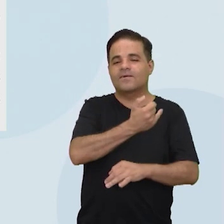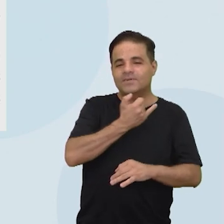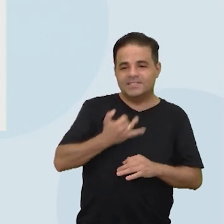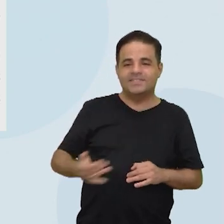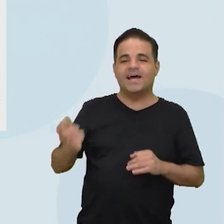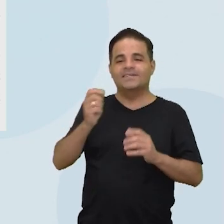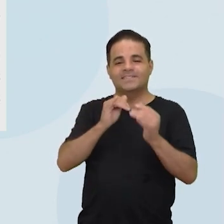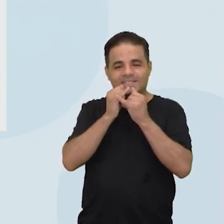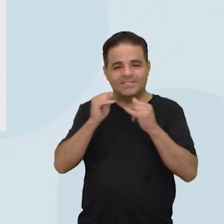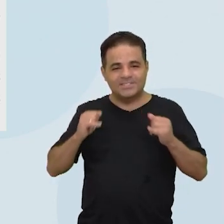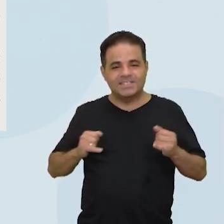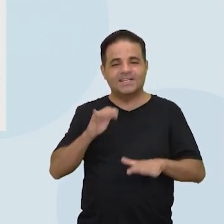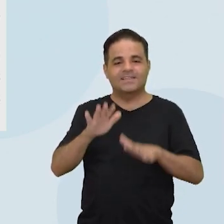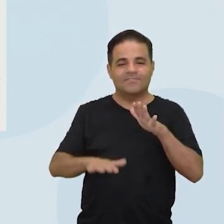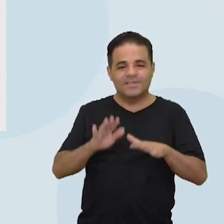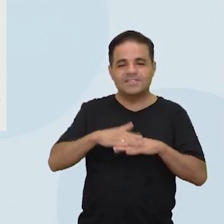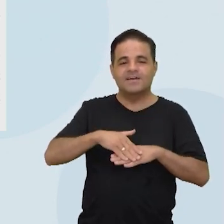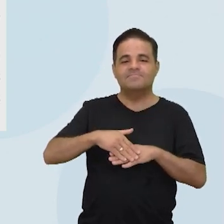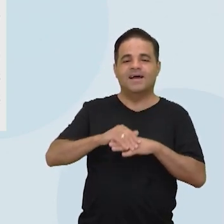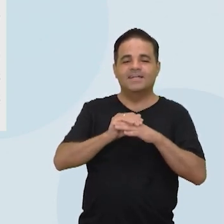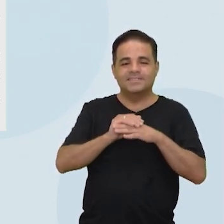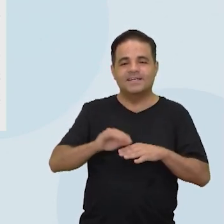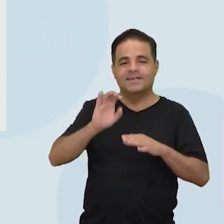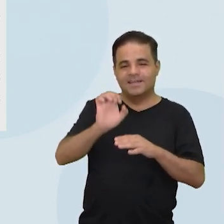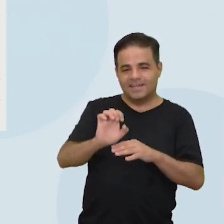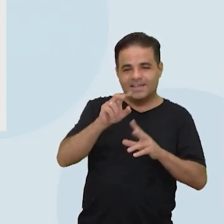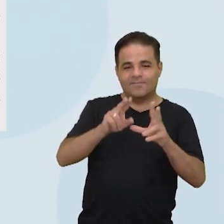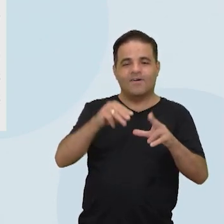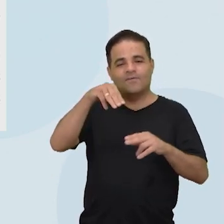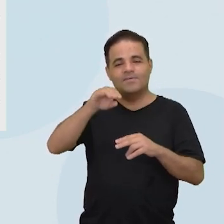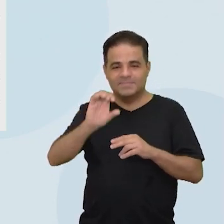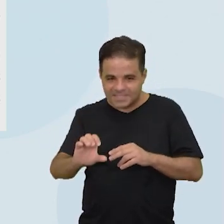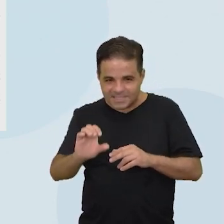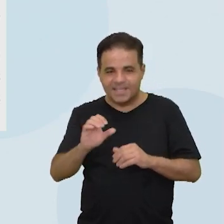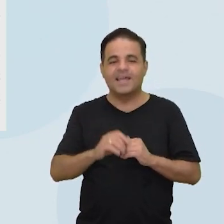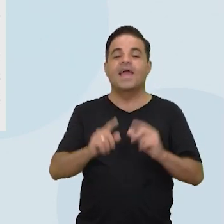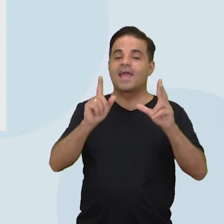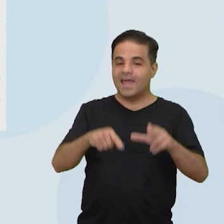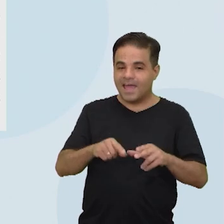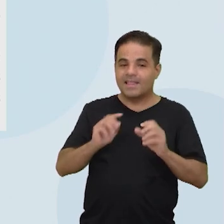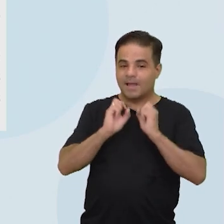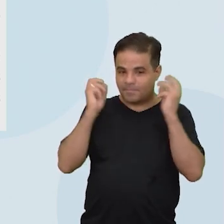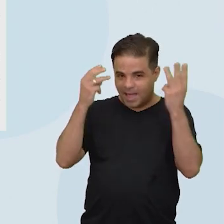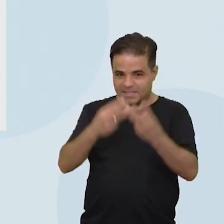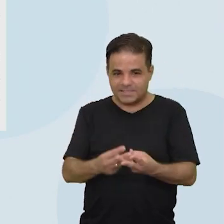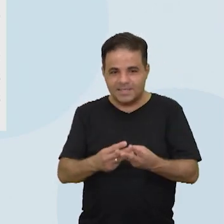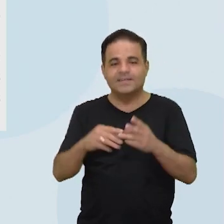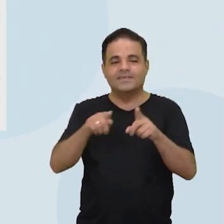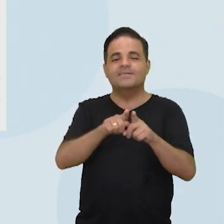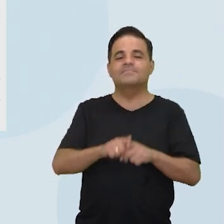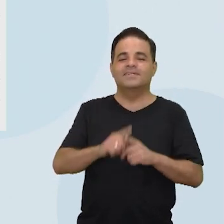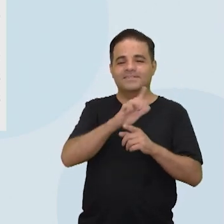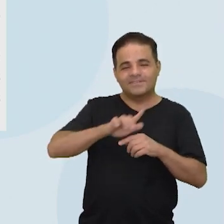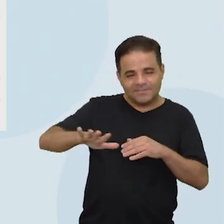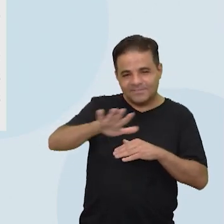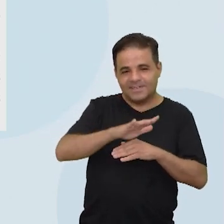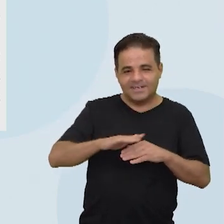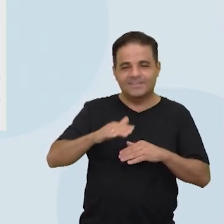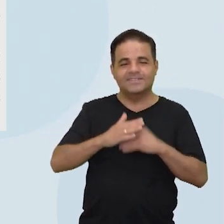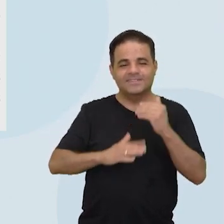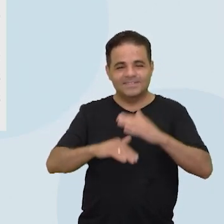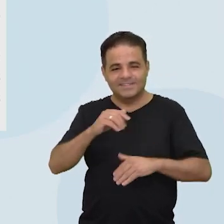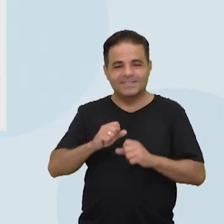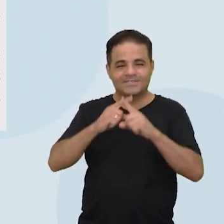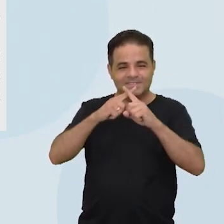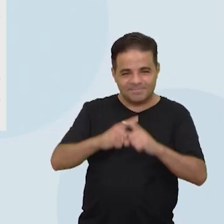tá? A quantidade de energia em joules, pode ser também em outro valor também, armazenada em uma certa massa, em quilogramas, multiplicada